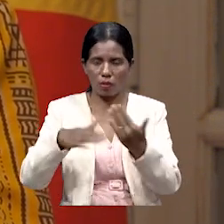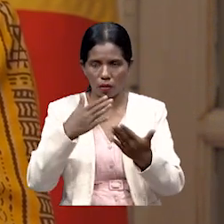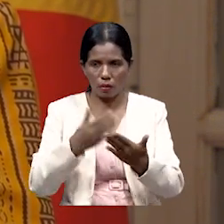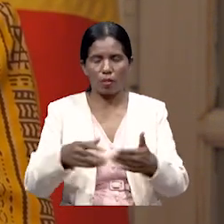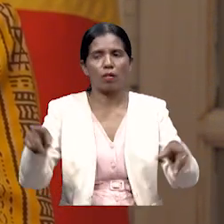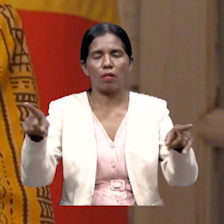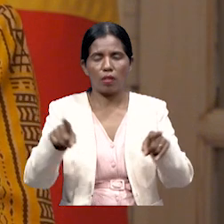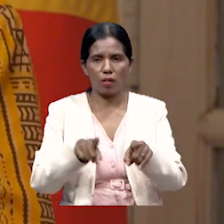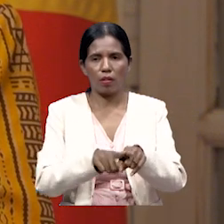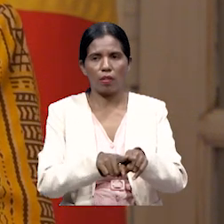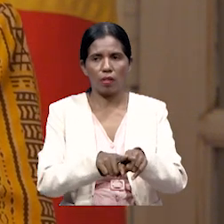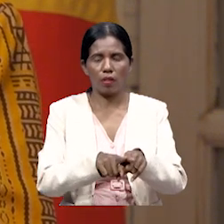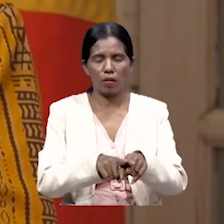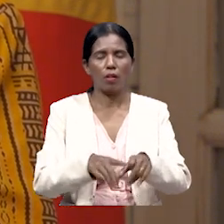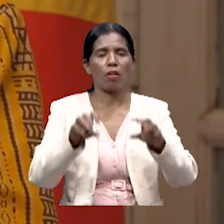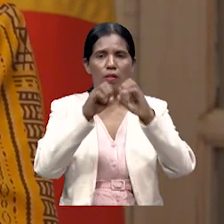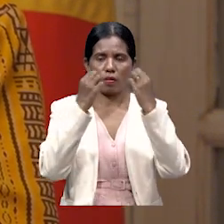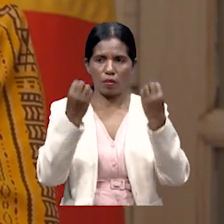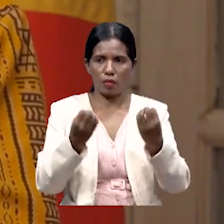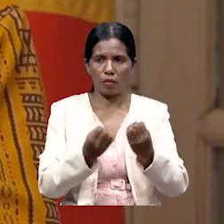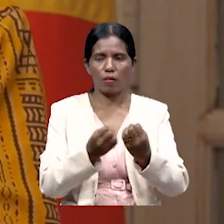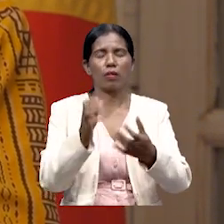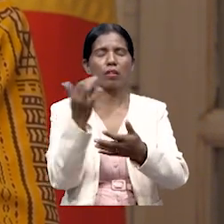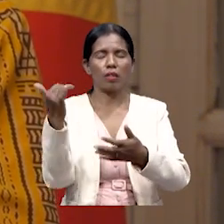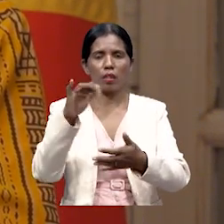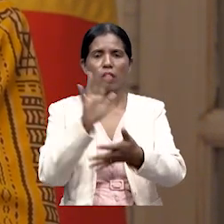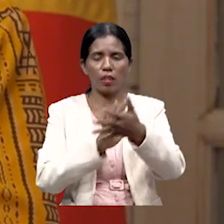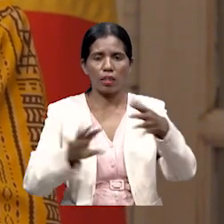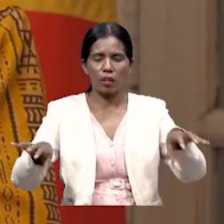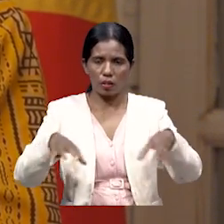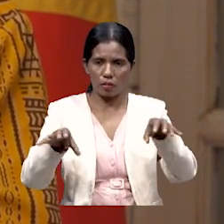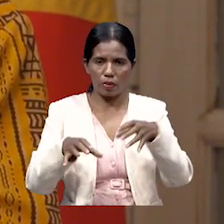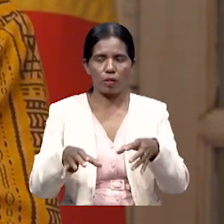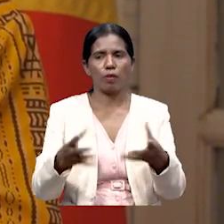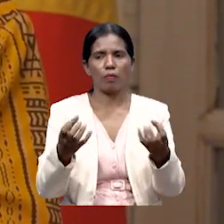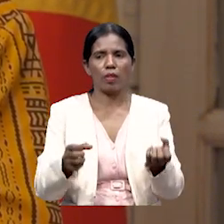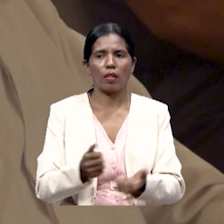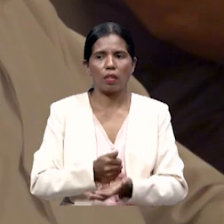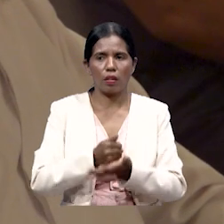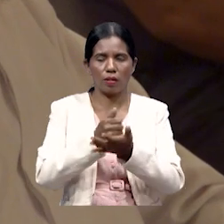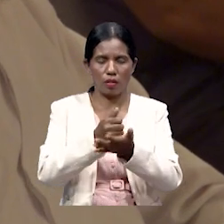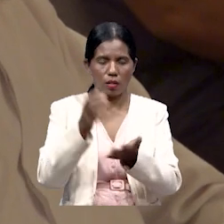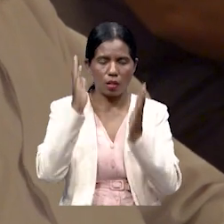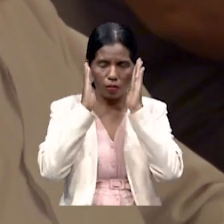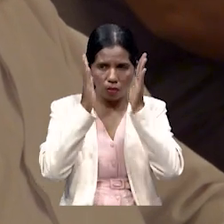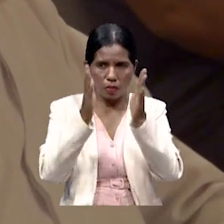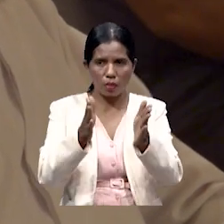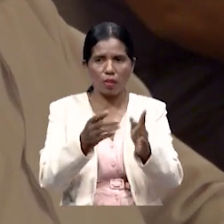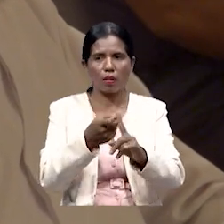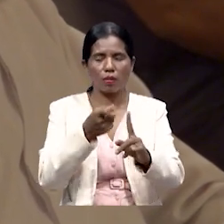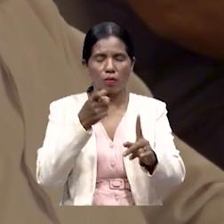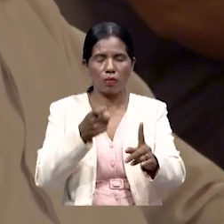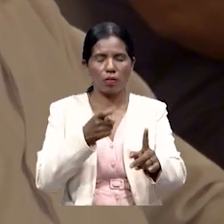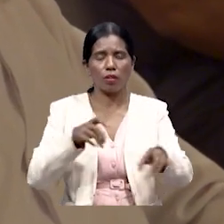de reconhecimento, uma valorização, vai ser um serviço ou excelência. A vossa identificação de reciclar o